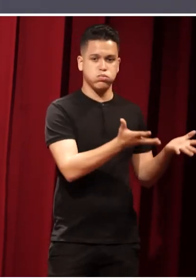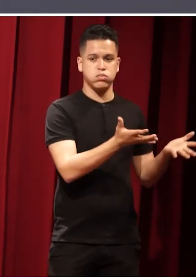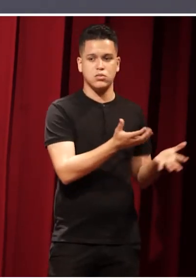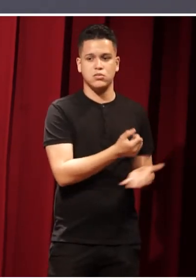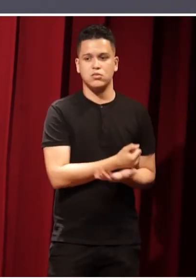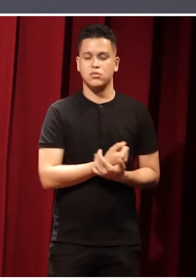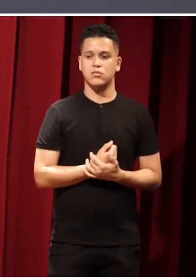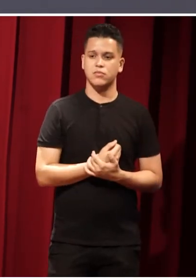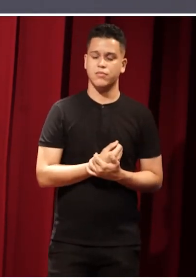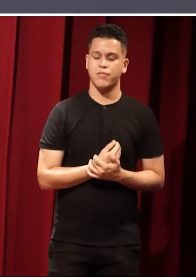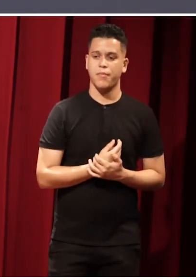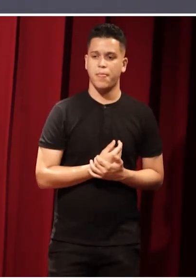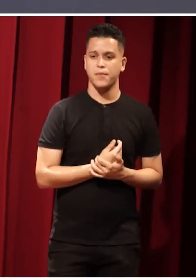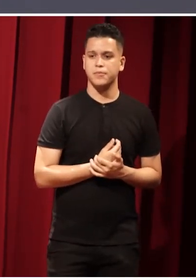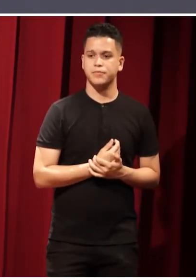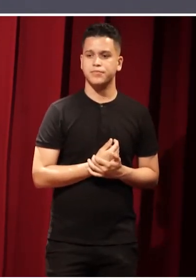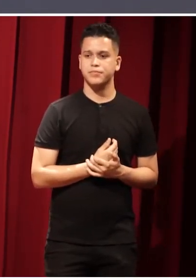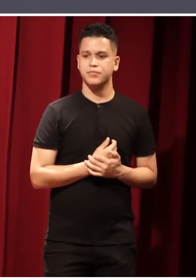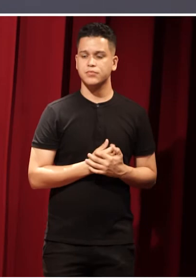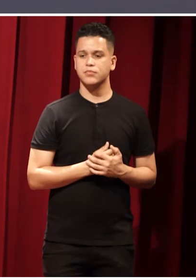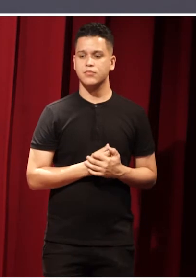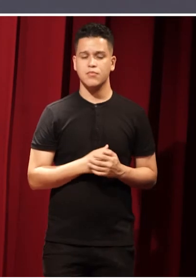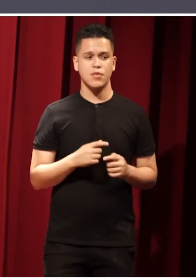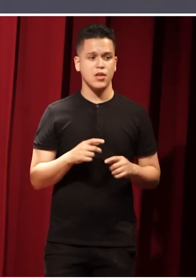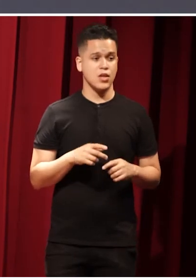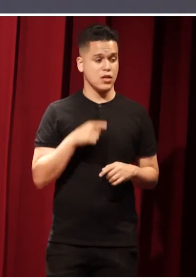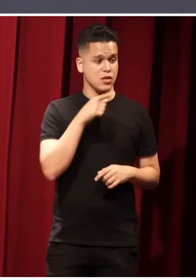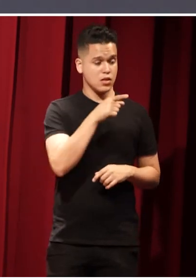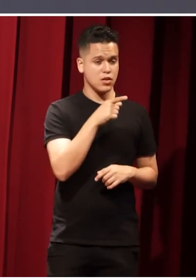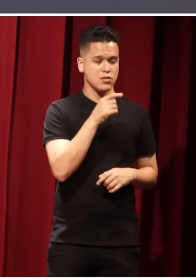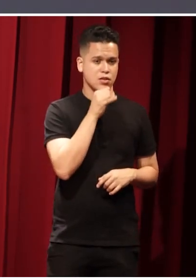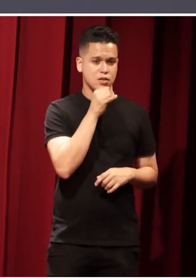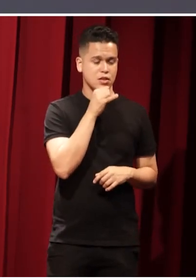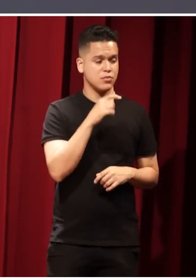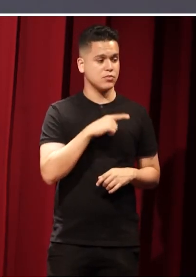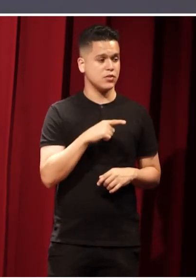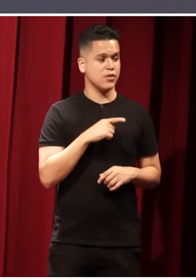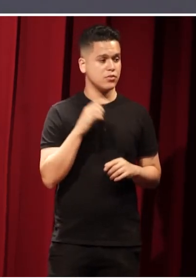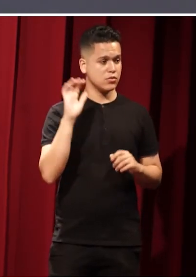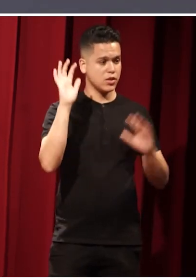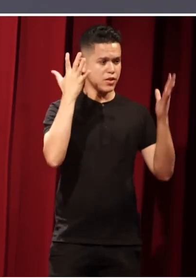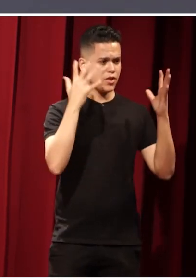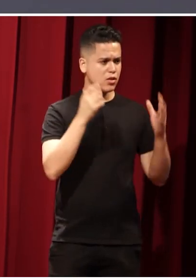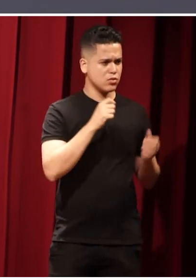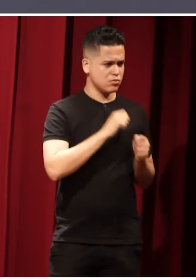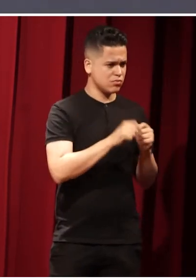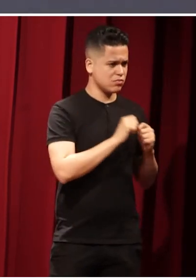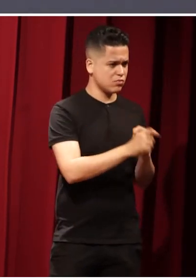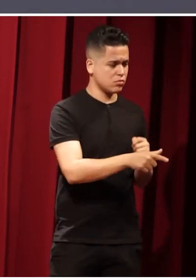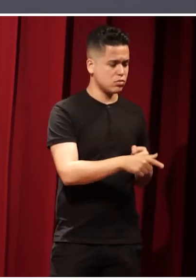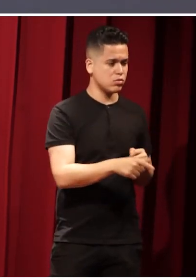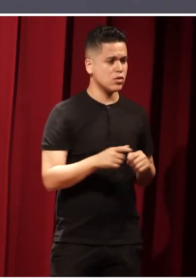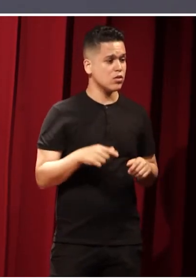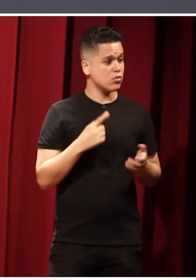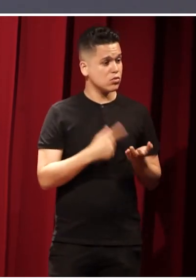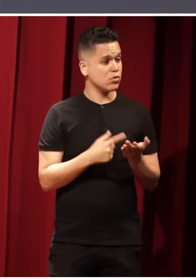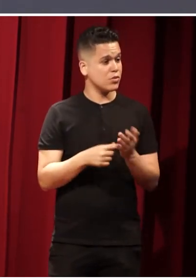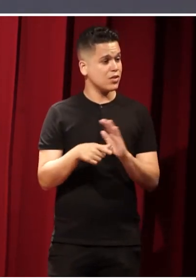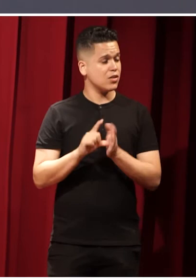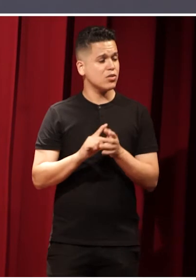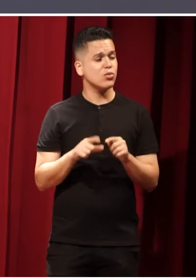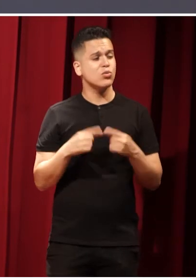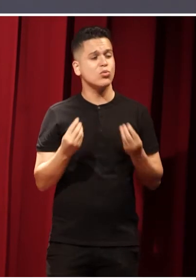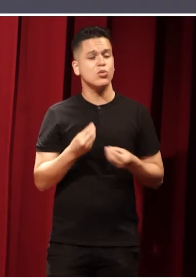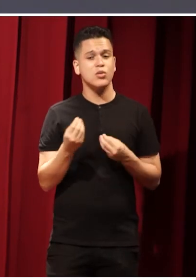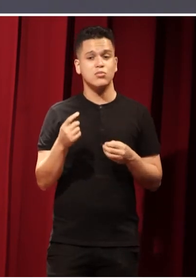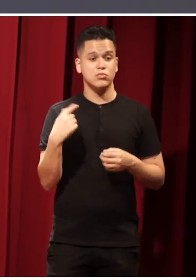né? Antes dele acontecer. Foi combinado em um WhatsApp. Porém, não foi nada feito. A sociedade